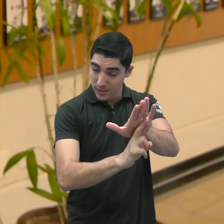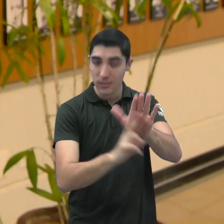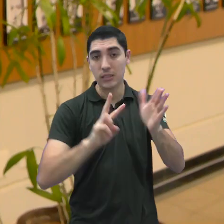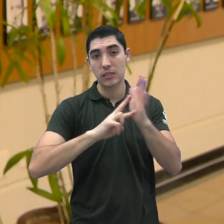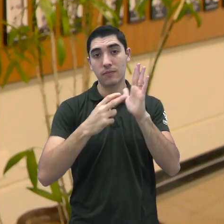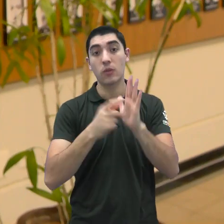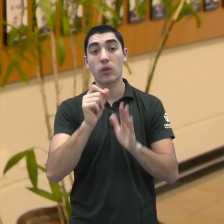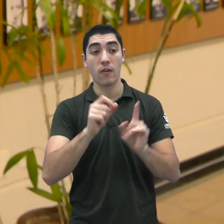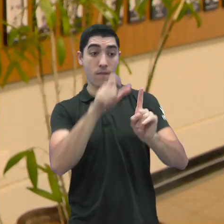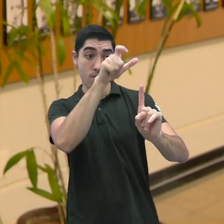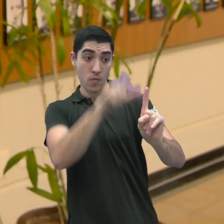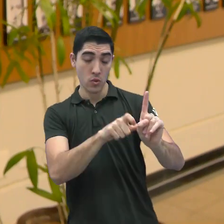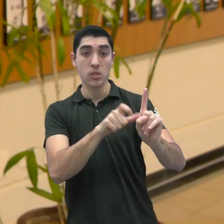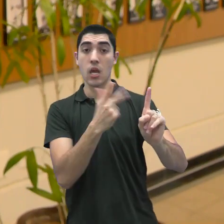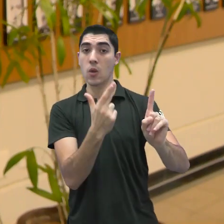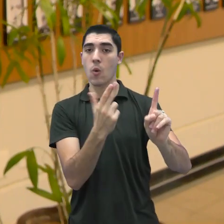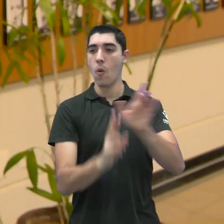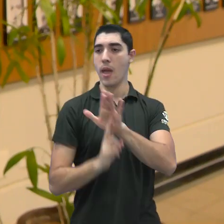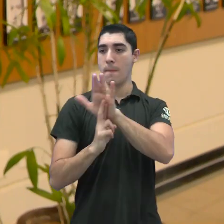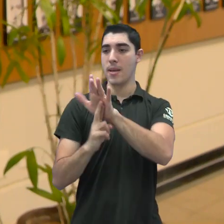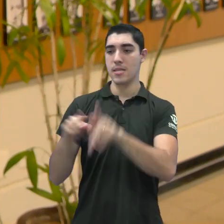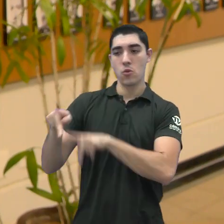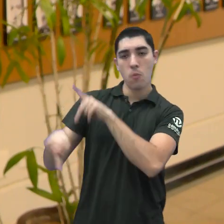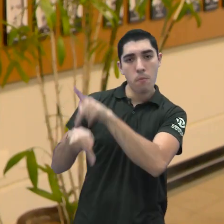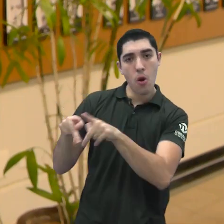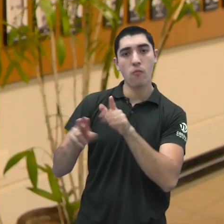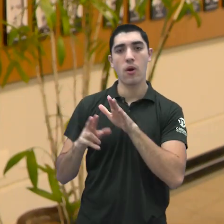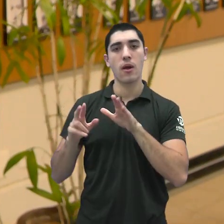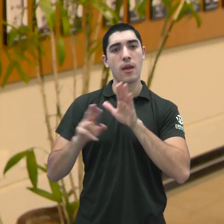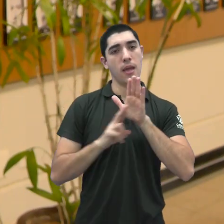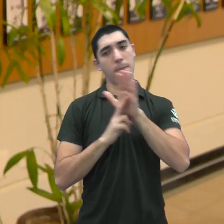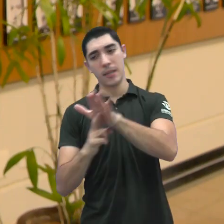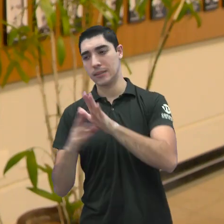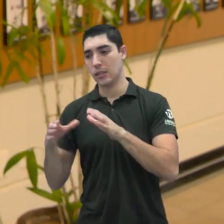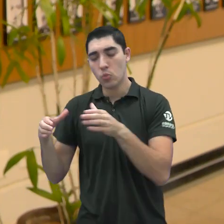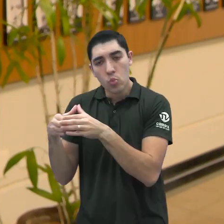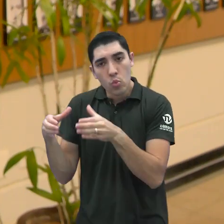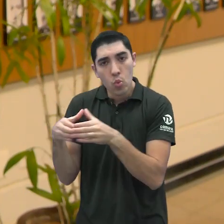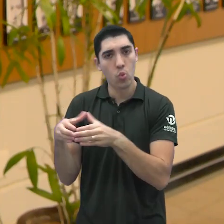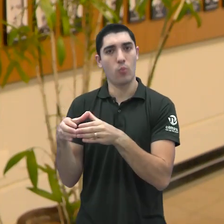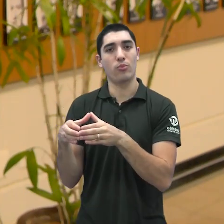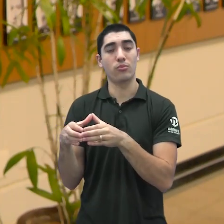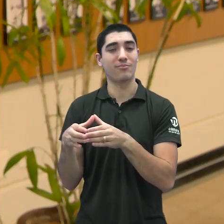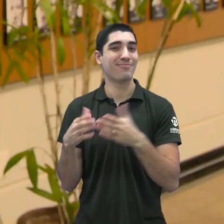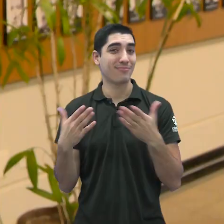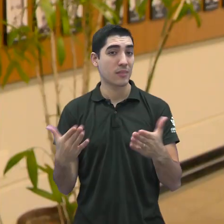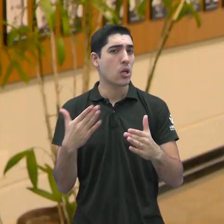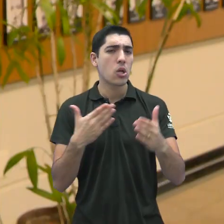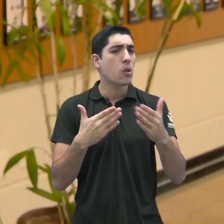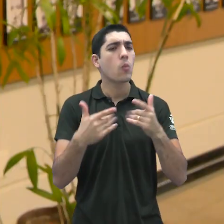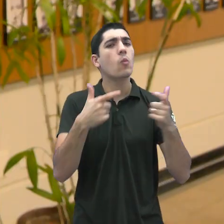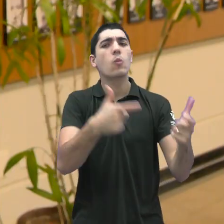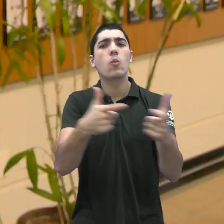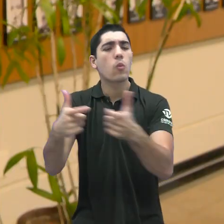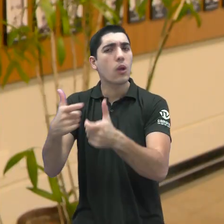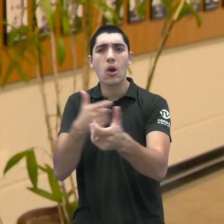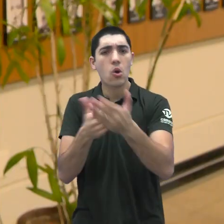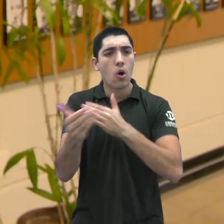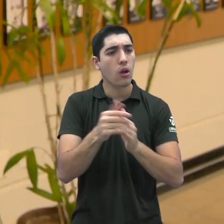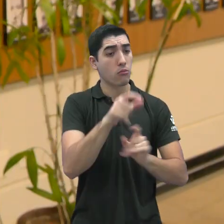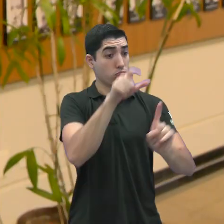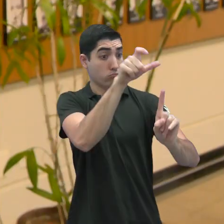você ser a voz de determinada população, de determinada faixa, segmento social, em determinado ambiente